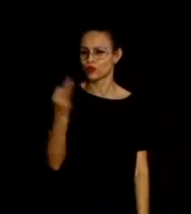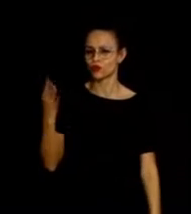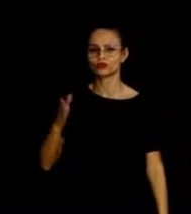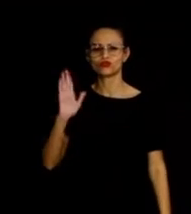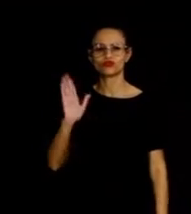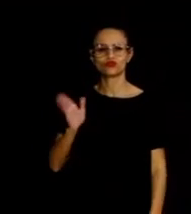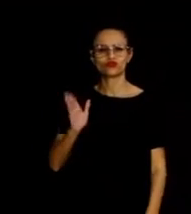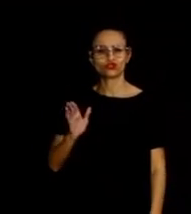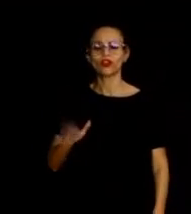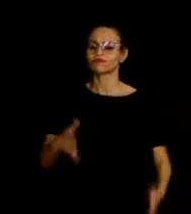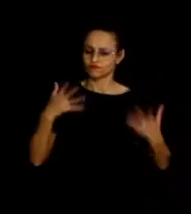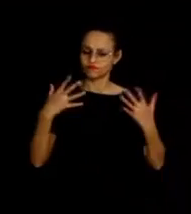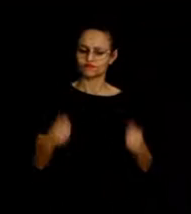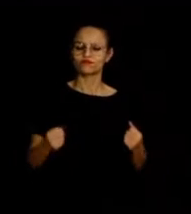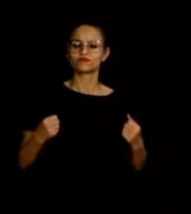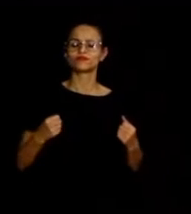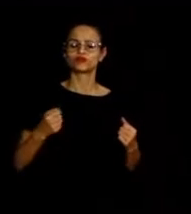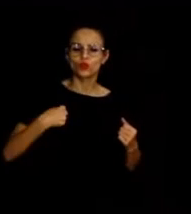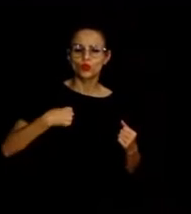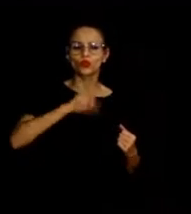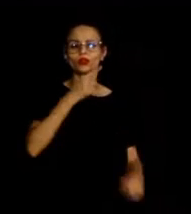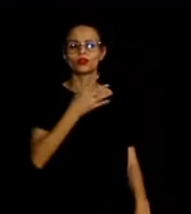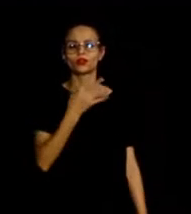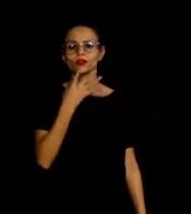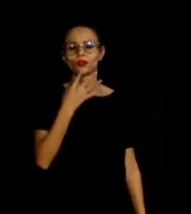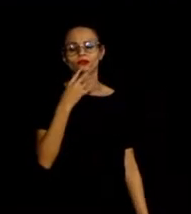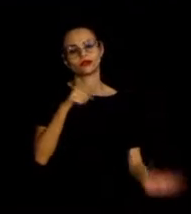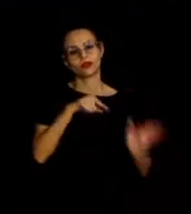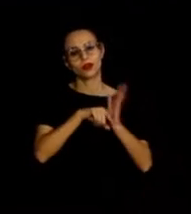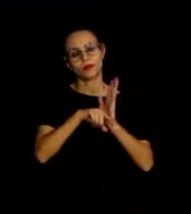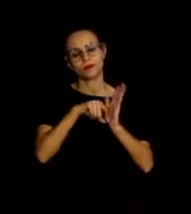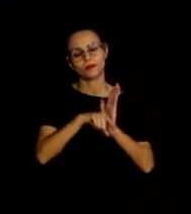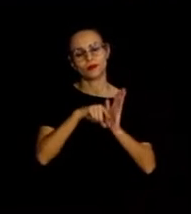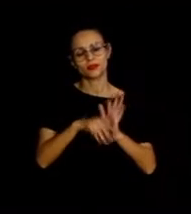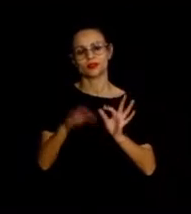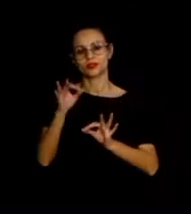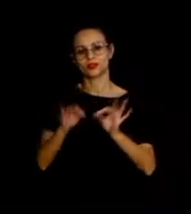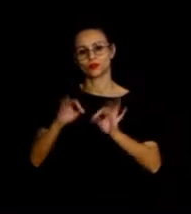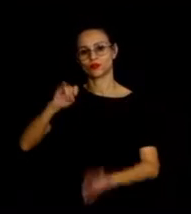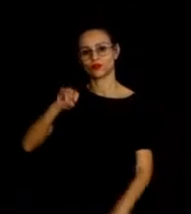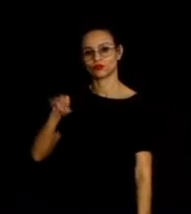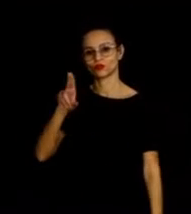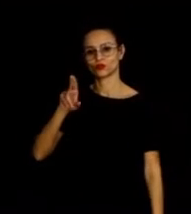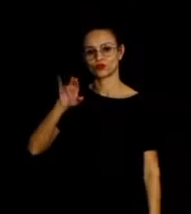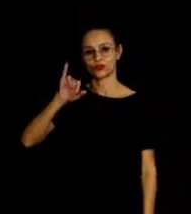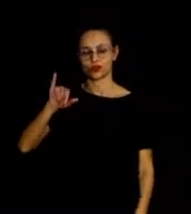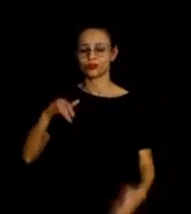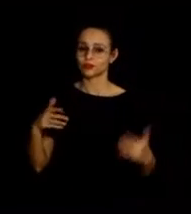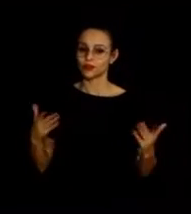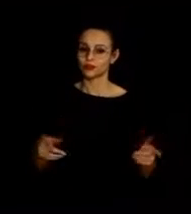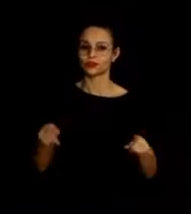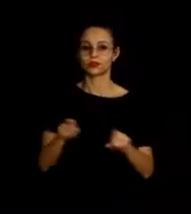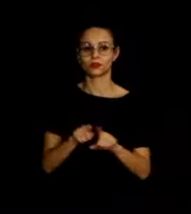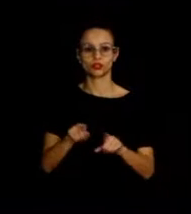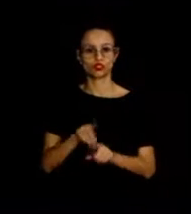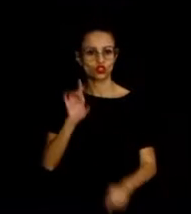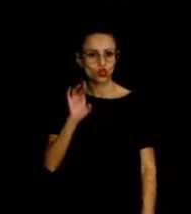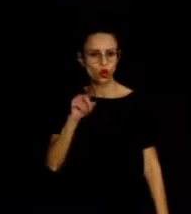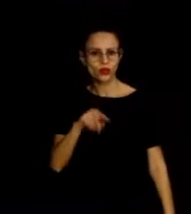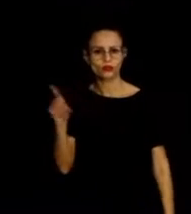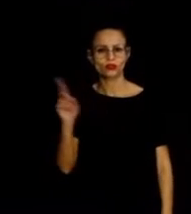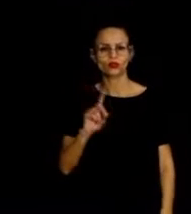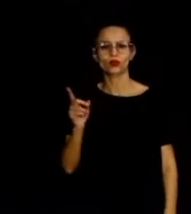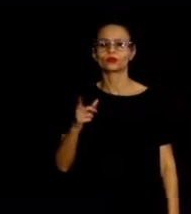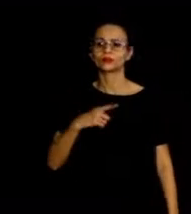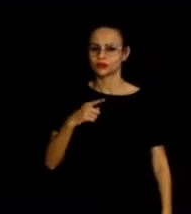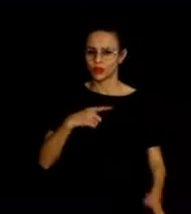já se lançaram para conhecer o a pesquisa no tribunal do júri e não é só isso não é só o Tribunal do Júri